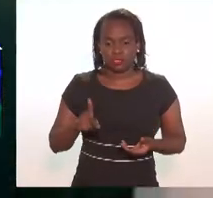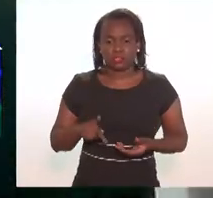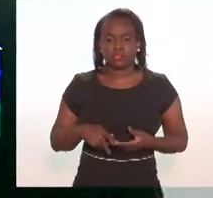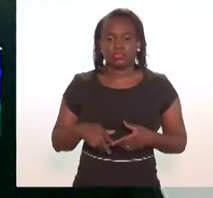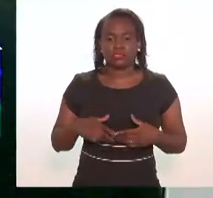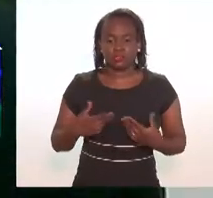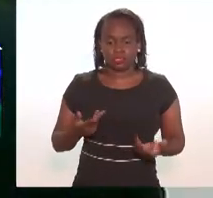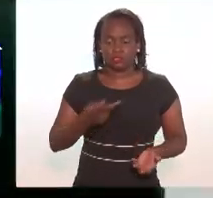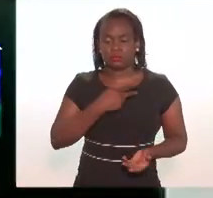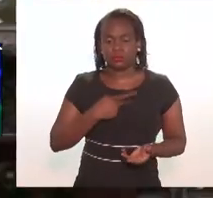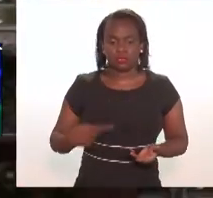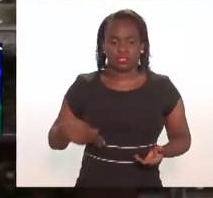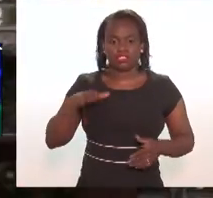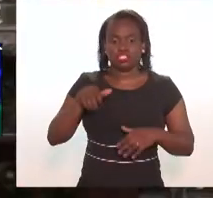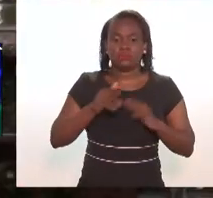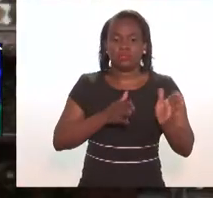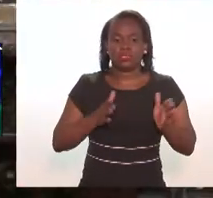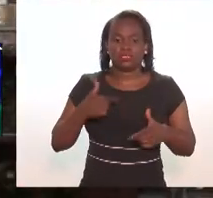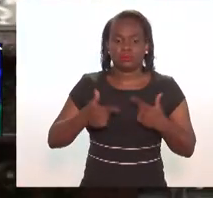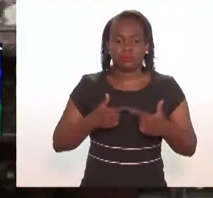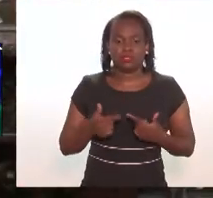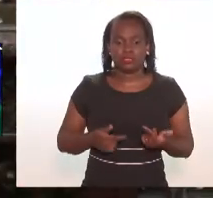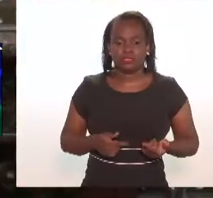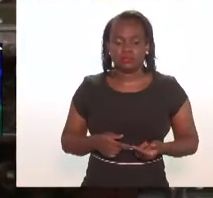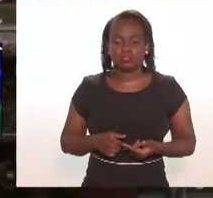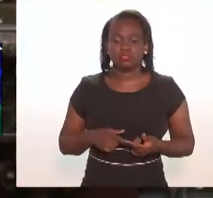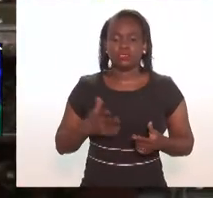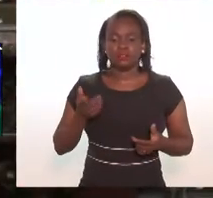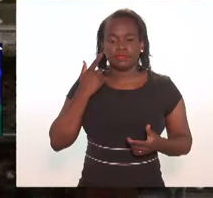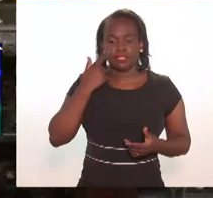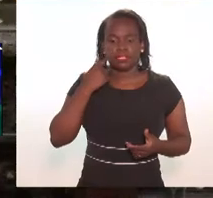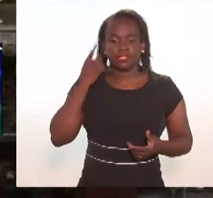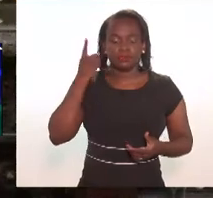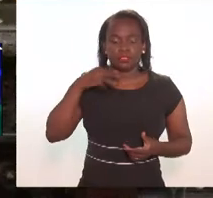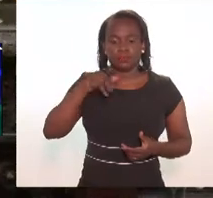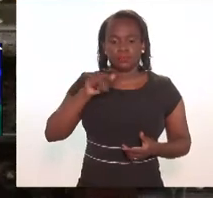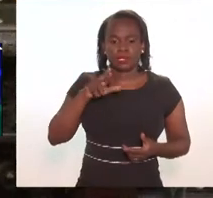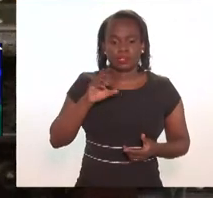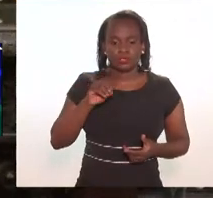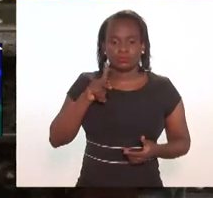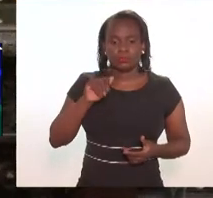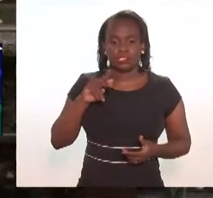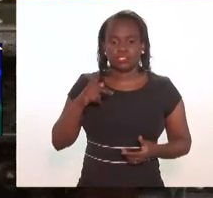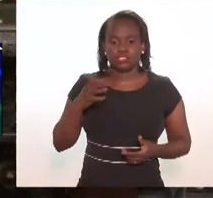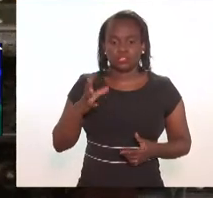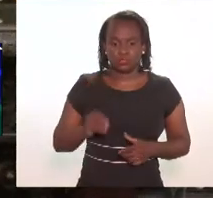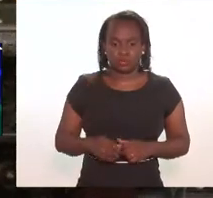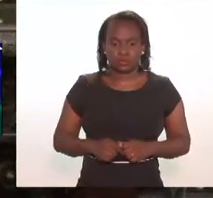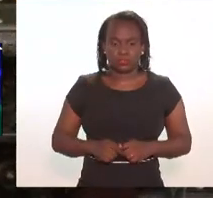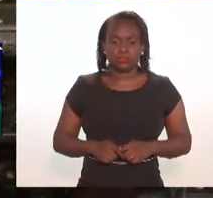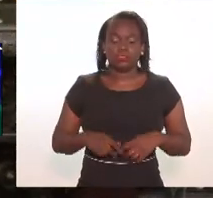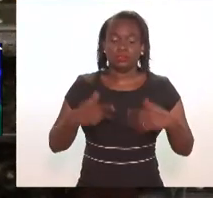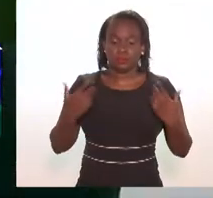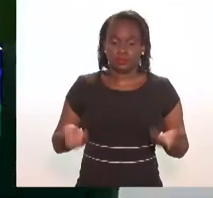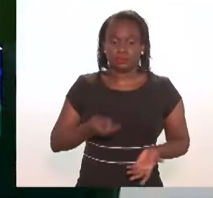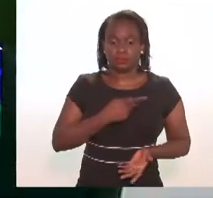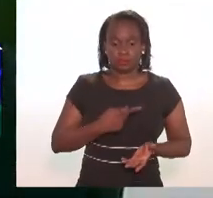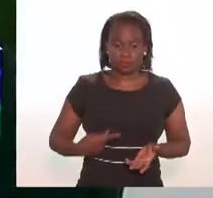Então, presidente, chama os trabalhos à ordem e quero ouvir o deputado Márcio Pacheco. Então,